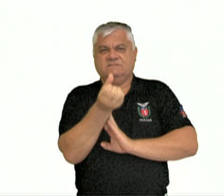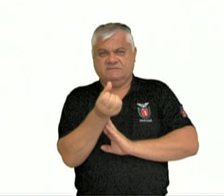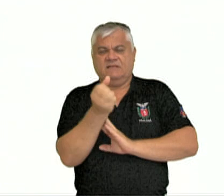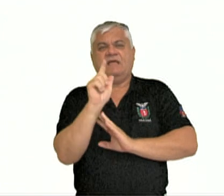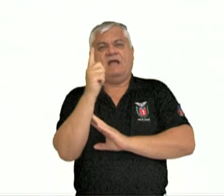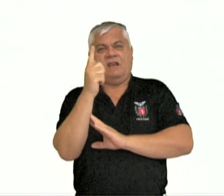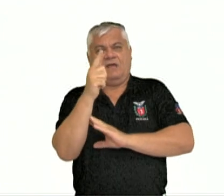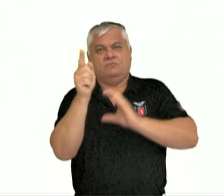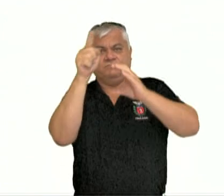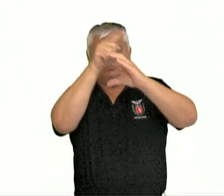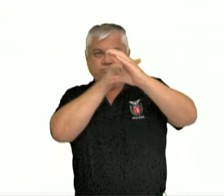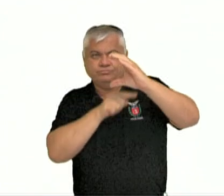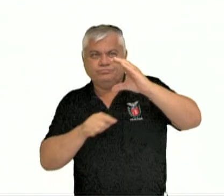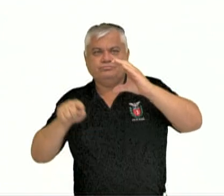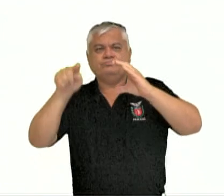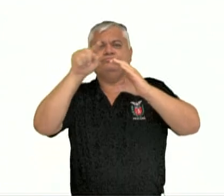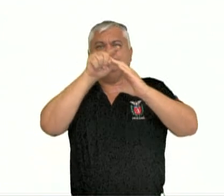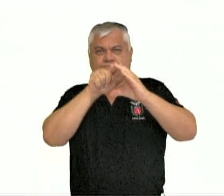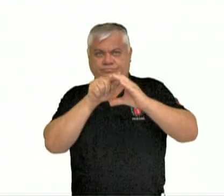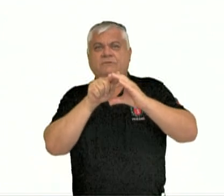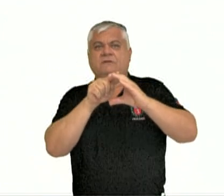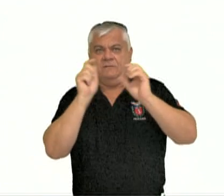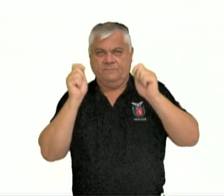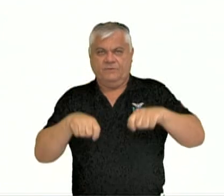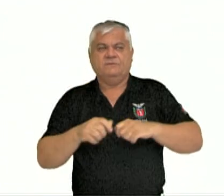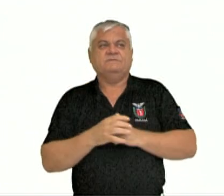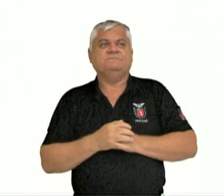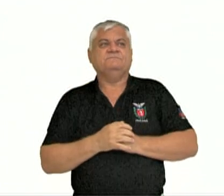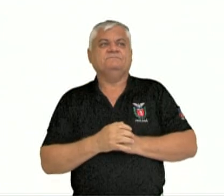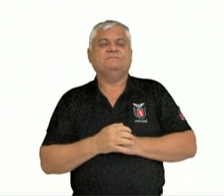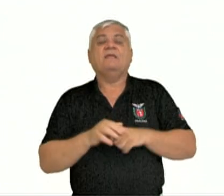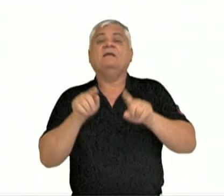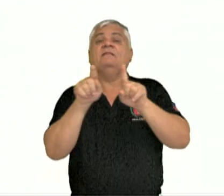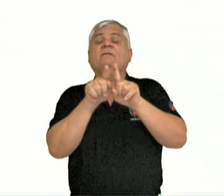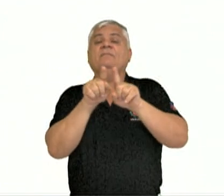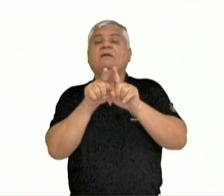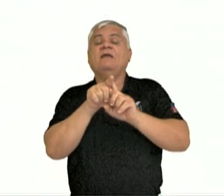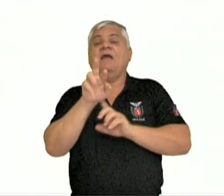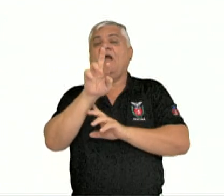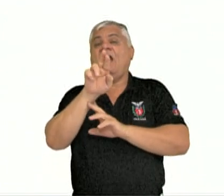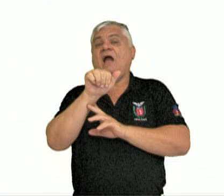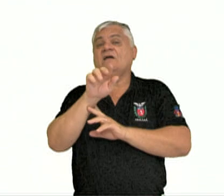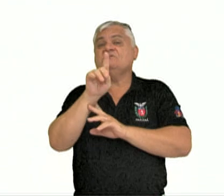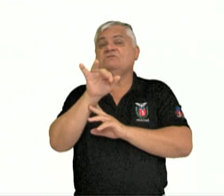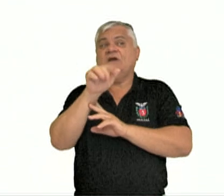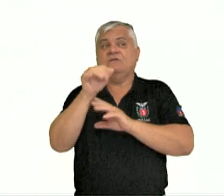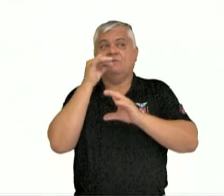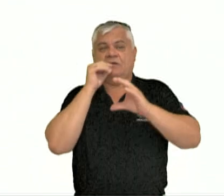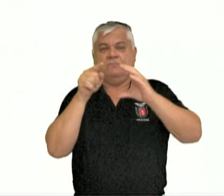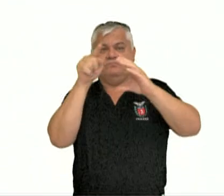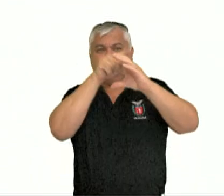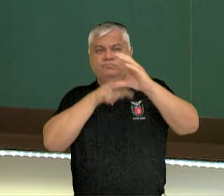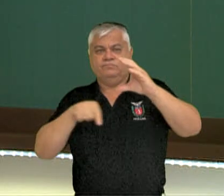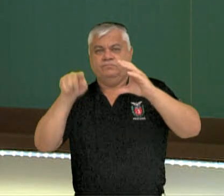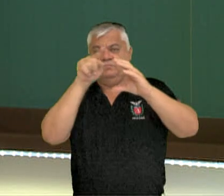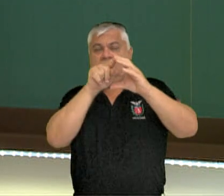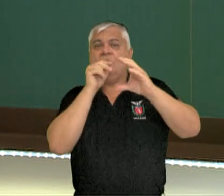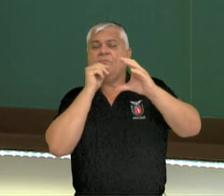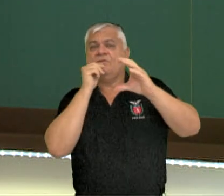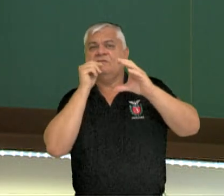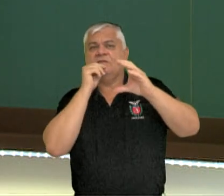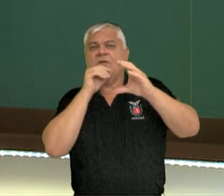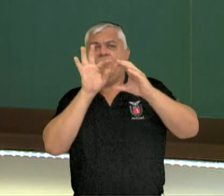360 graus. Quer dizer que o arco pode ser medido em graus. Temos também o radiano, que é a medida do arco, cujo comprimento